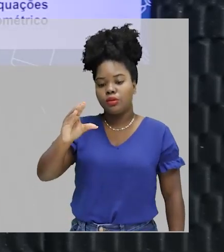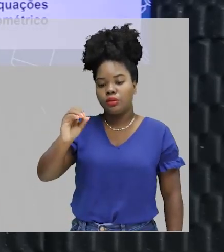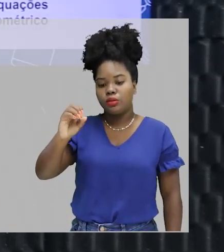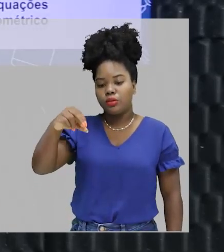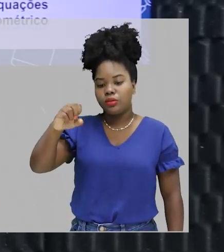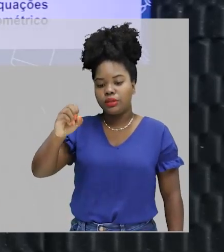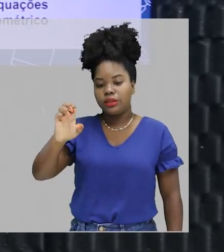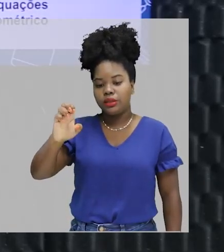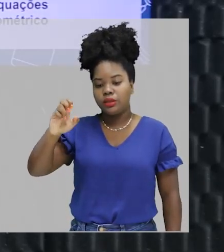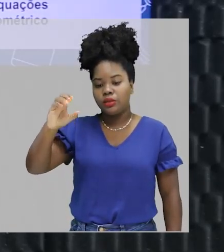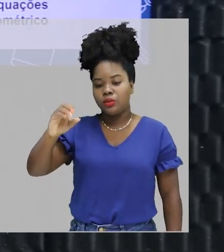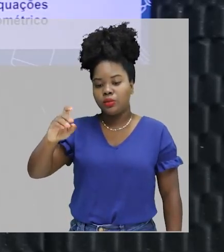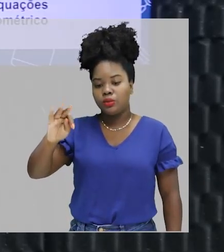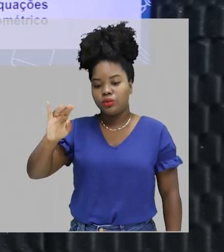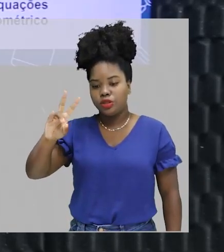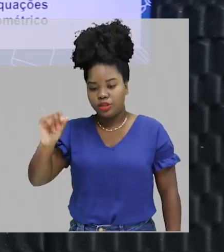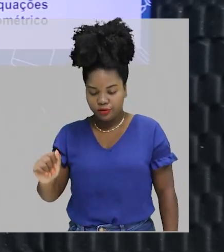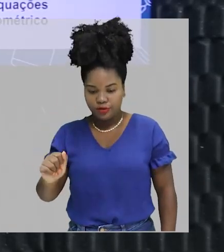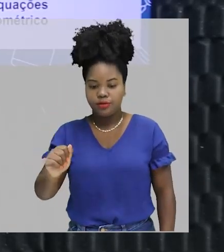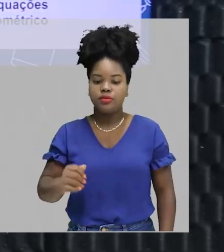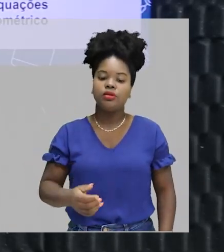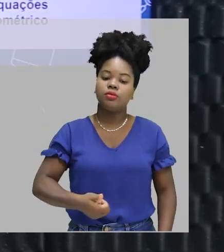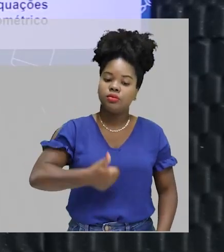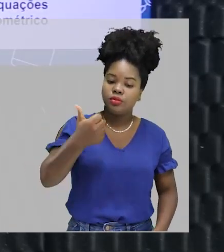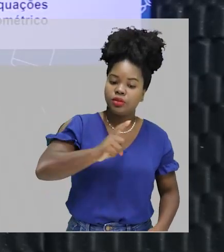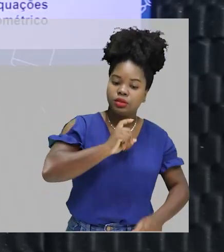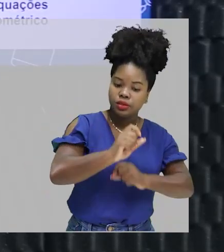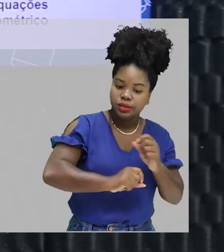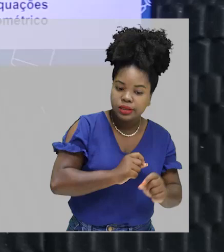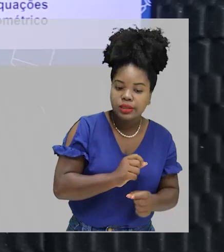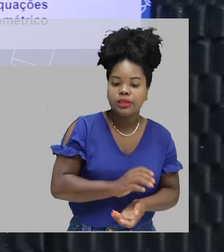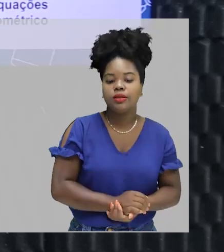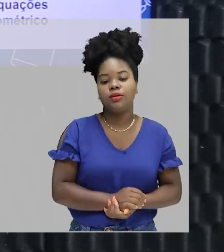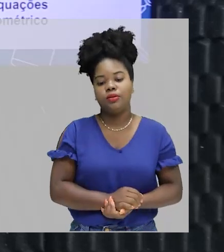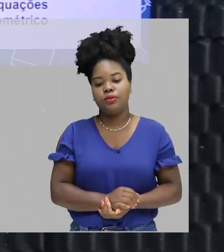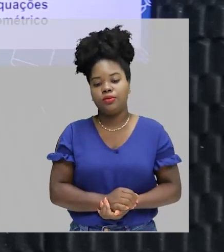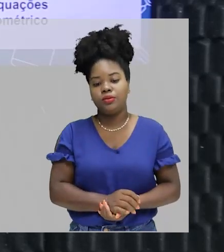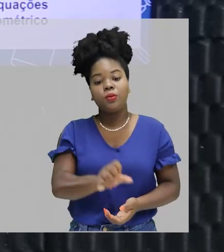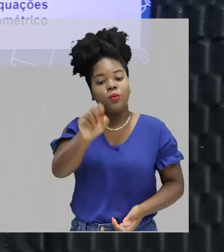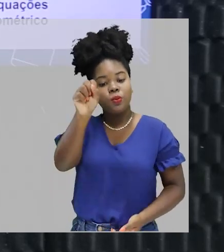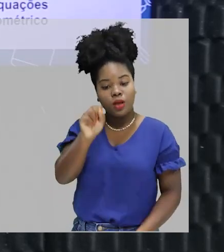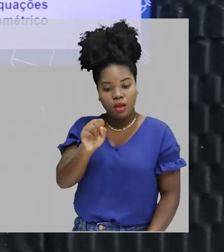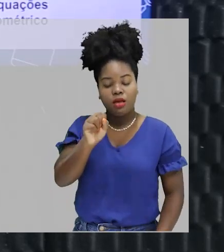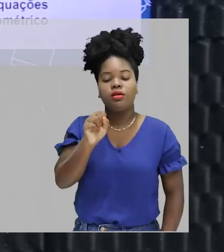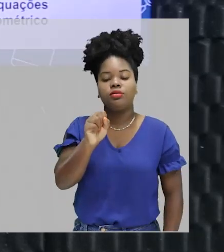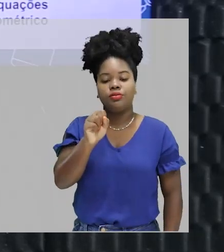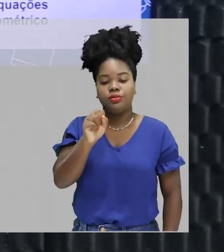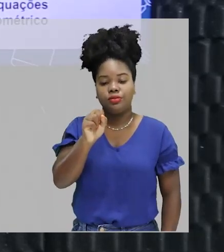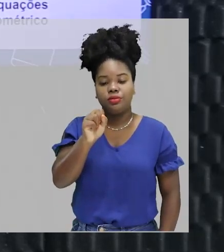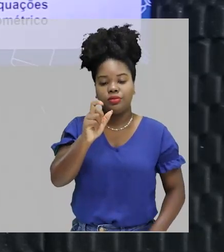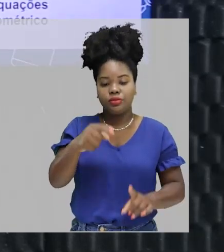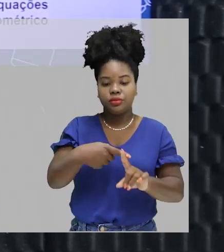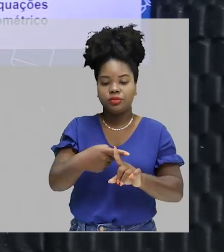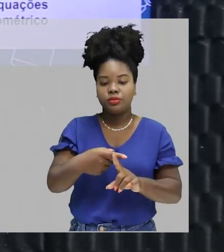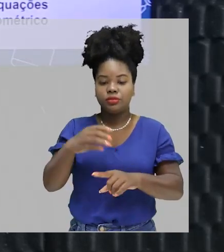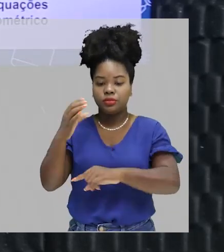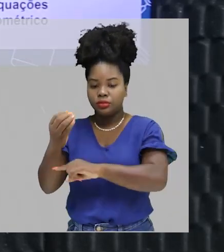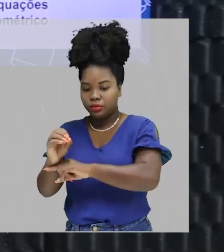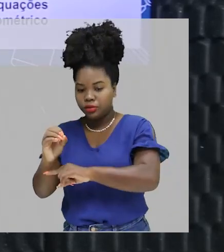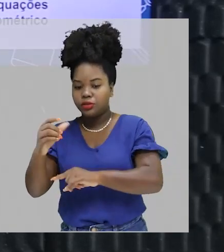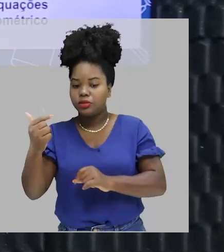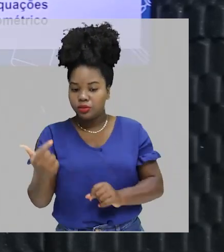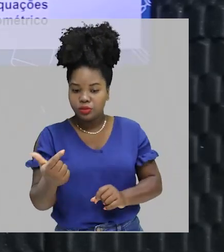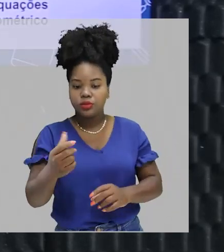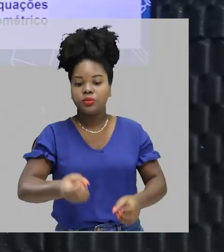Então, eu vou, primeiramente, obter o dióxido de enxofre, vou ter o enxofre reagindo com o gás